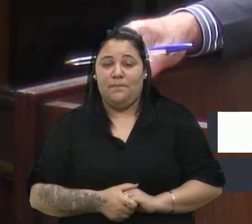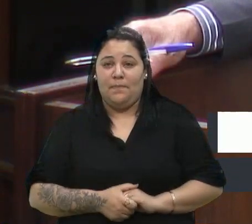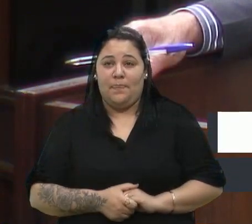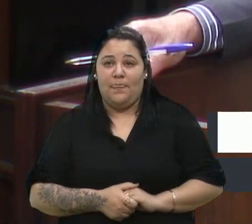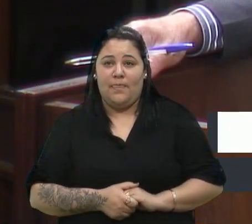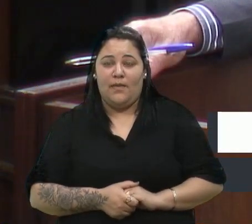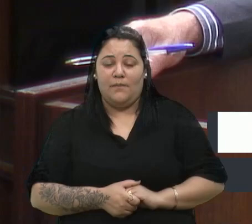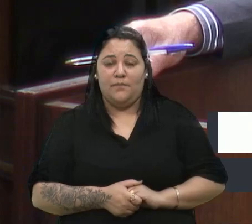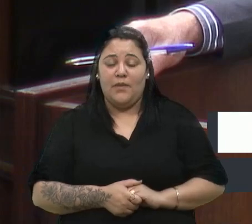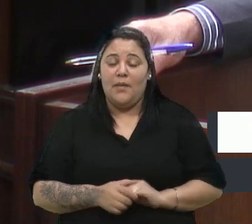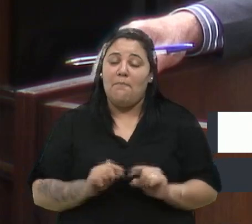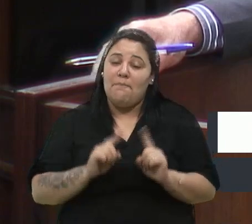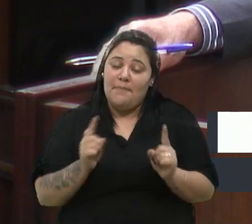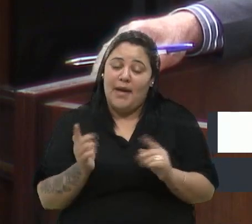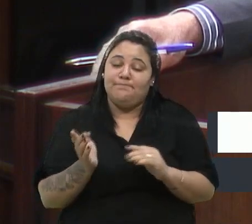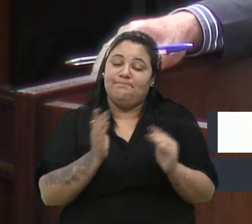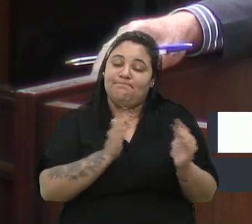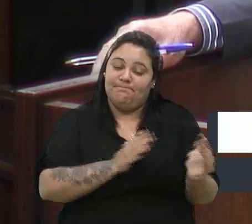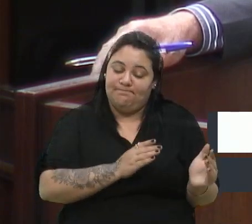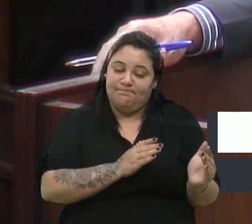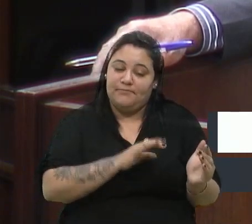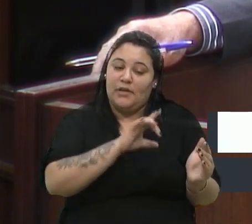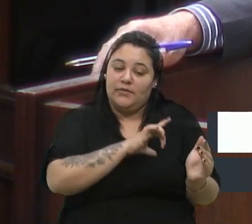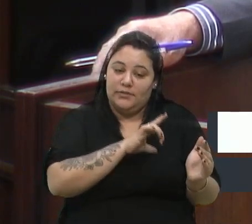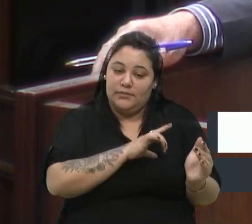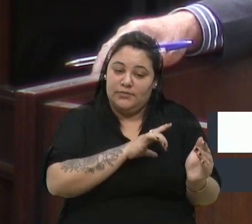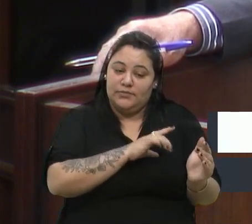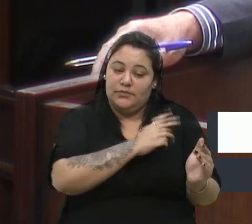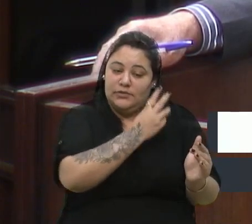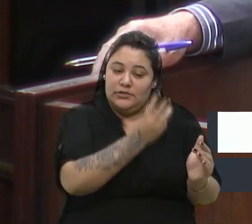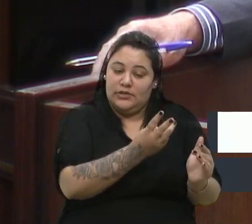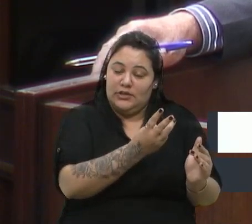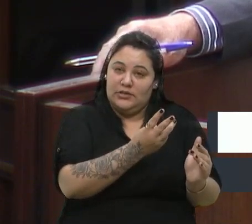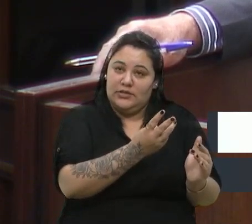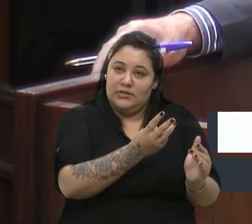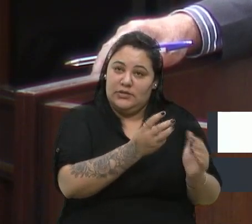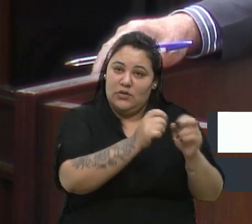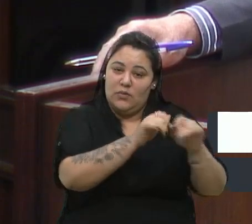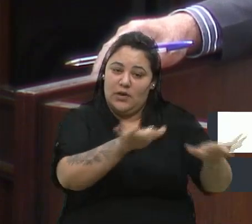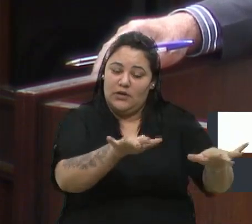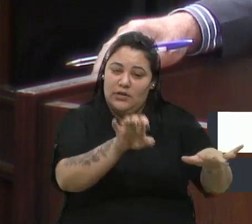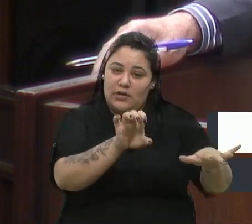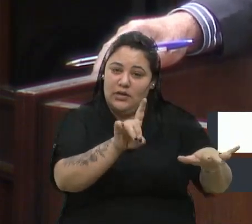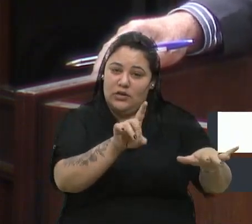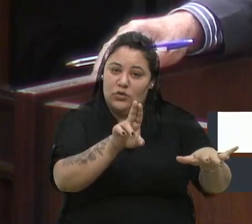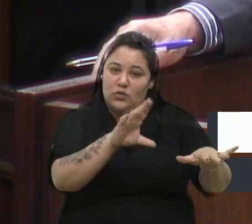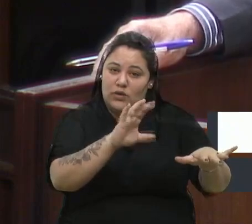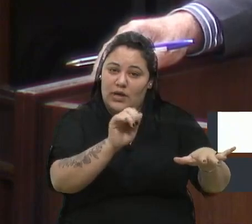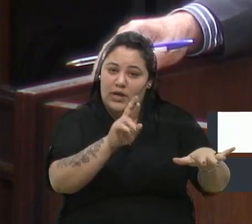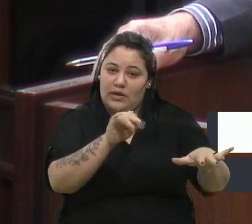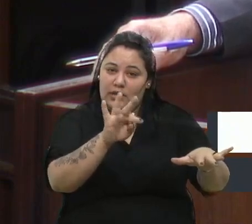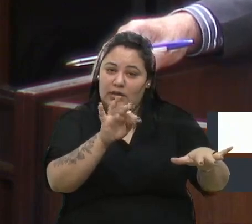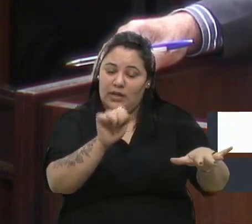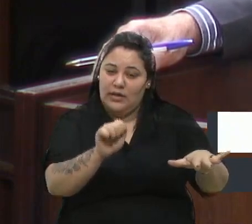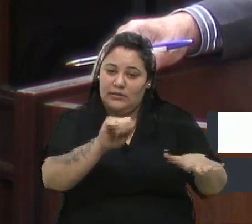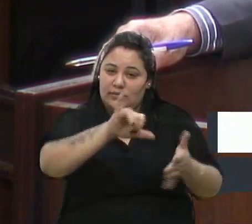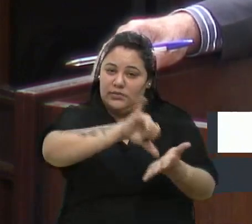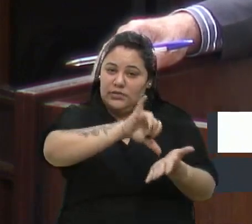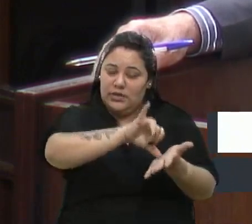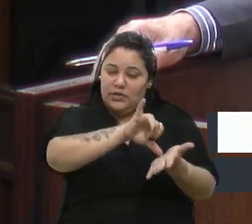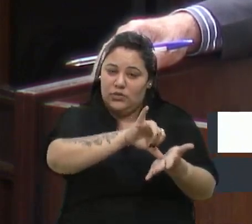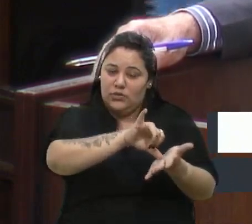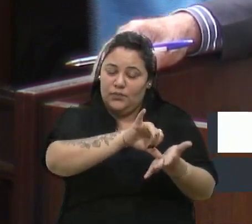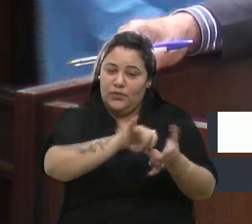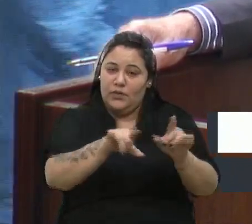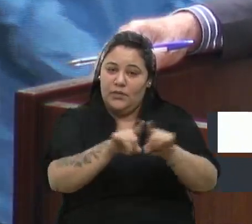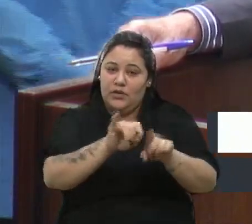Por outro lado, nós temos 3 compartilhadas, que é a Educaritá, o Centro Filantrópico e o Jardelino